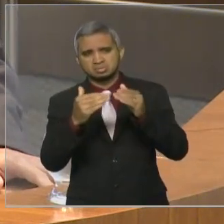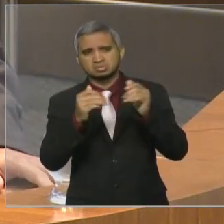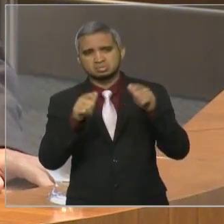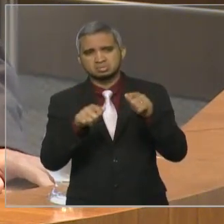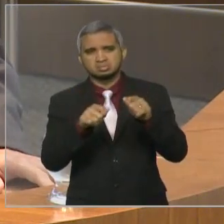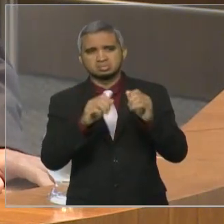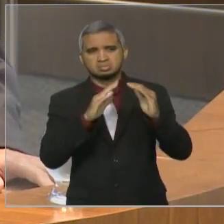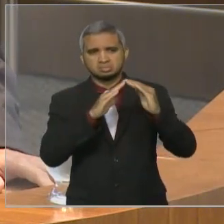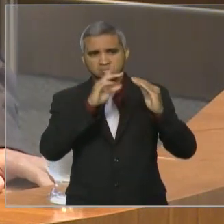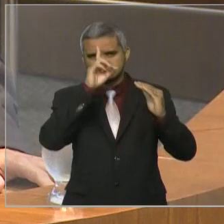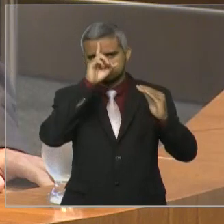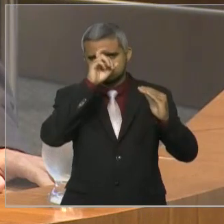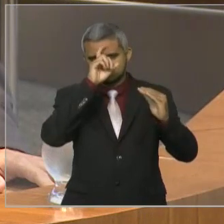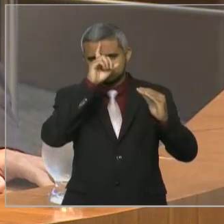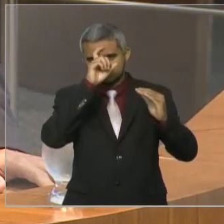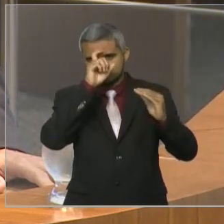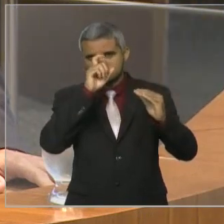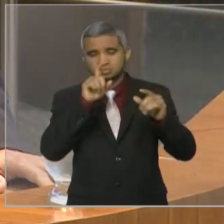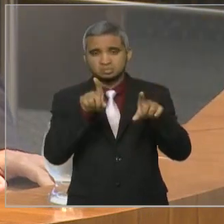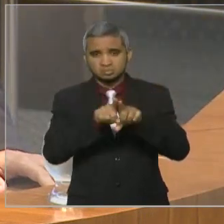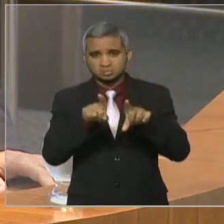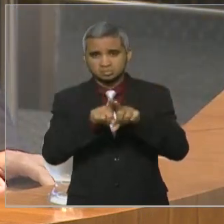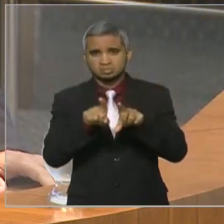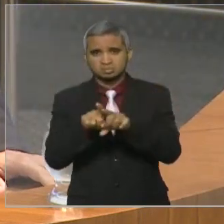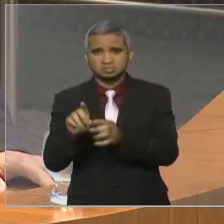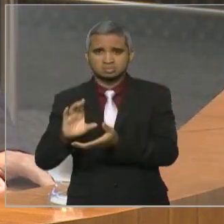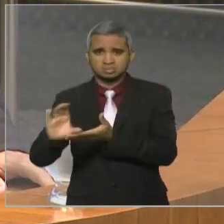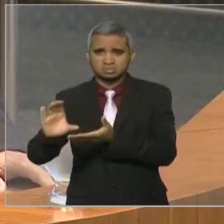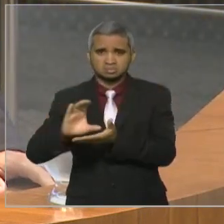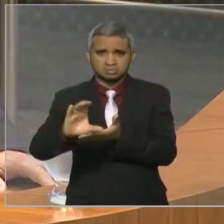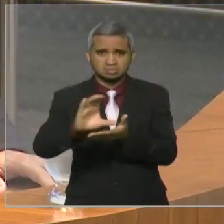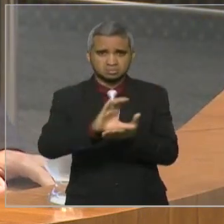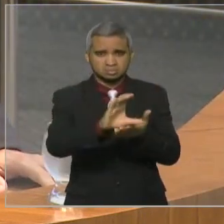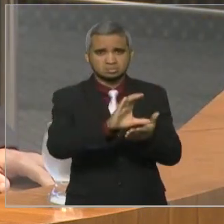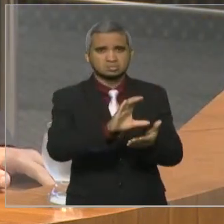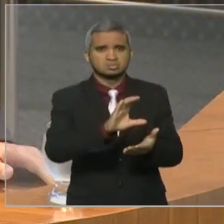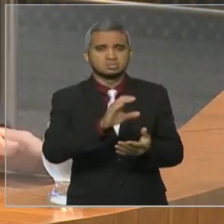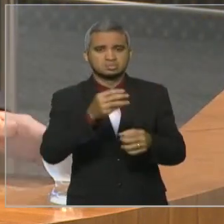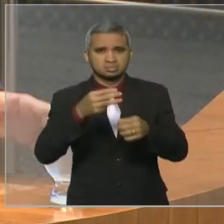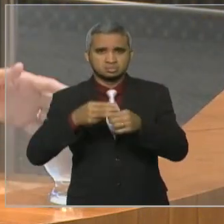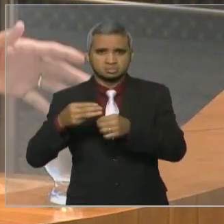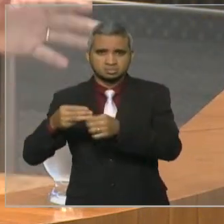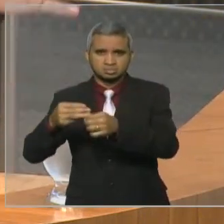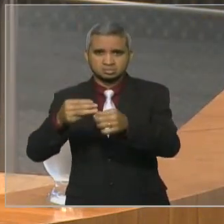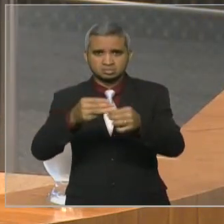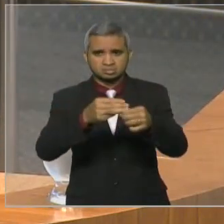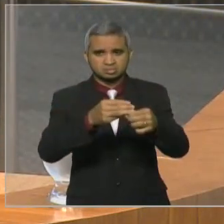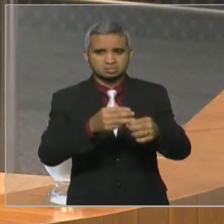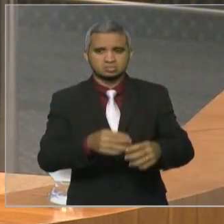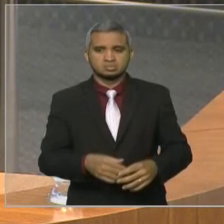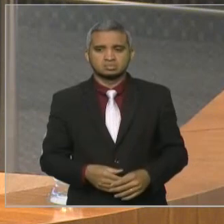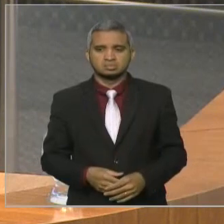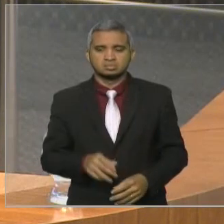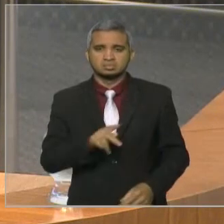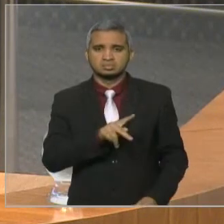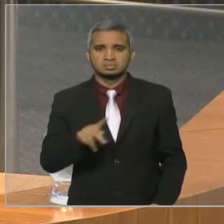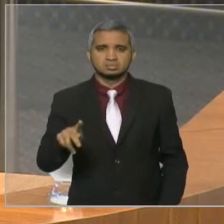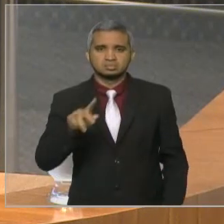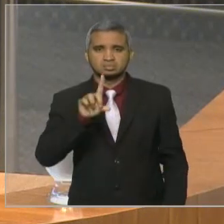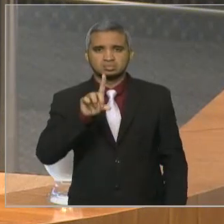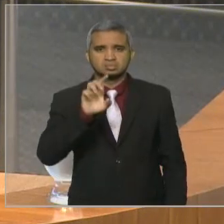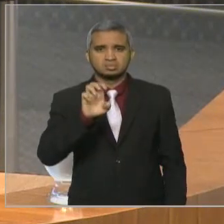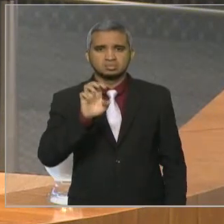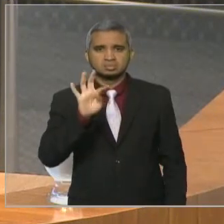para manter os serviços ali existentes, com certeza também é uma boa saída. Presidente Detinho, eu só gostaria que